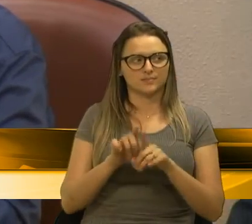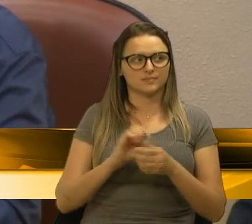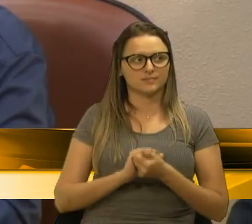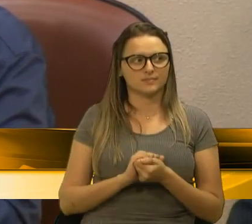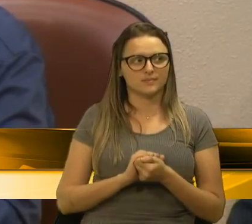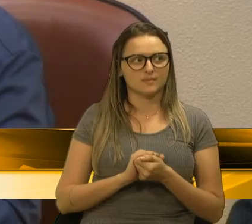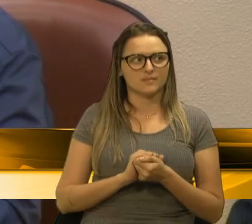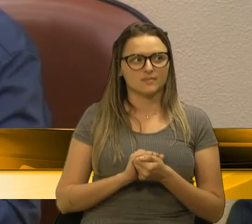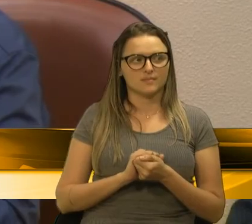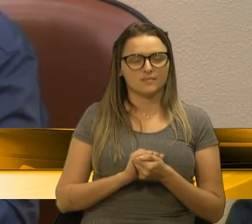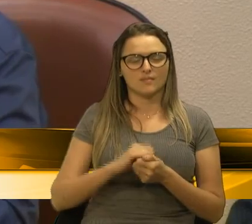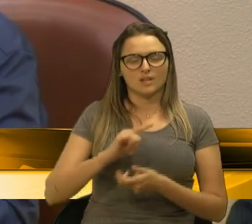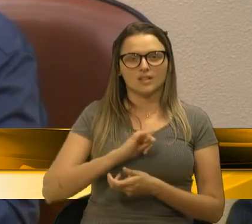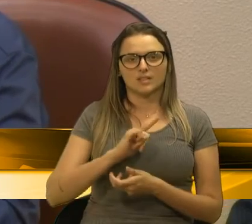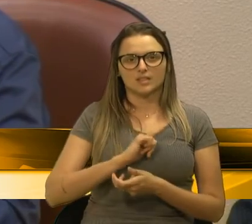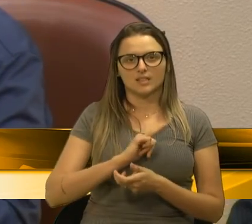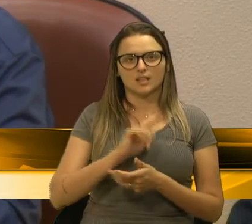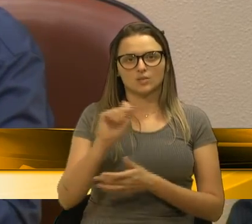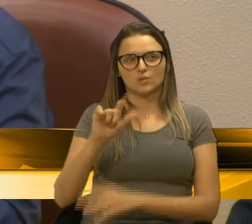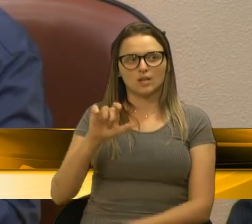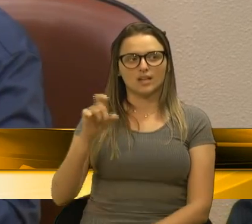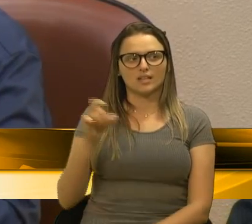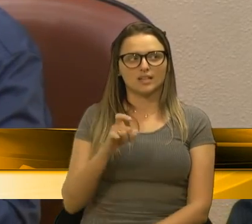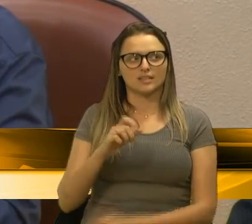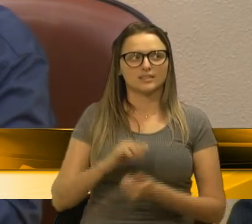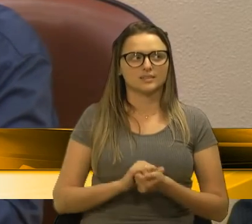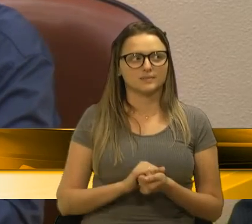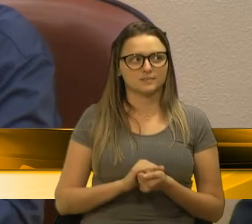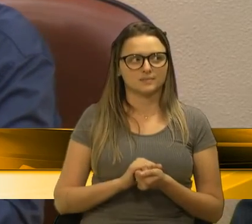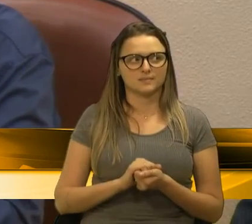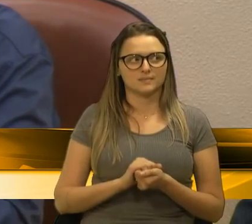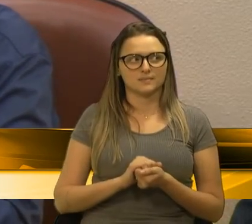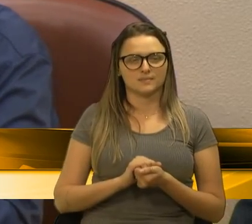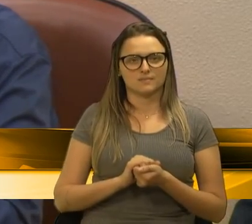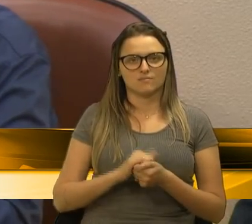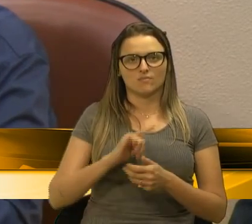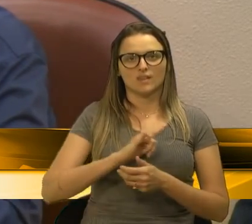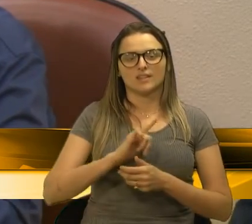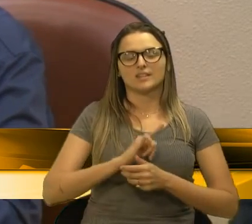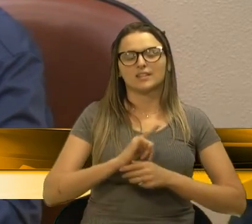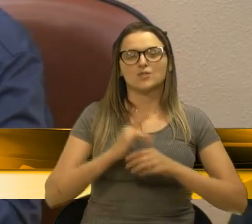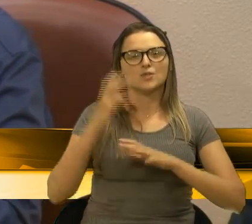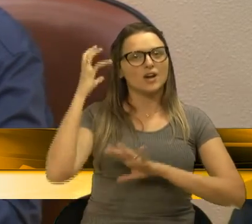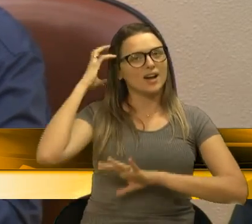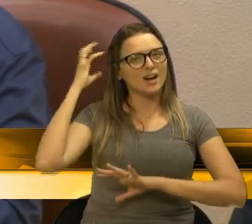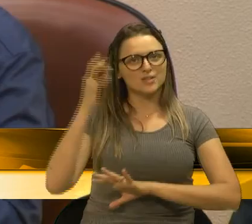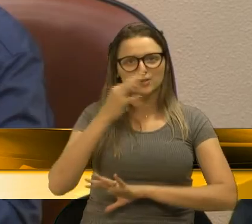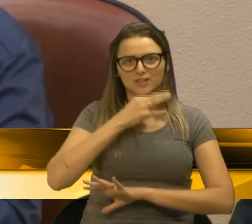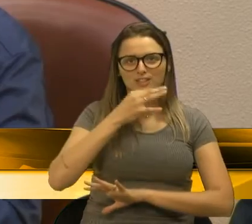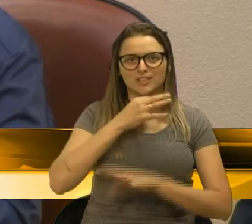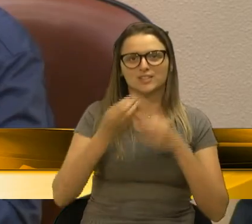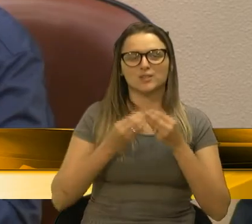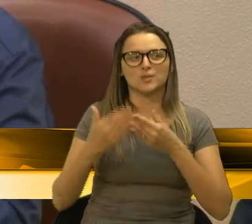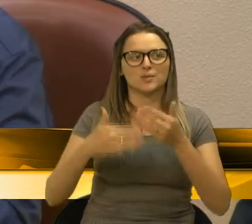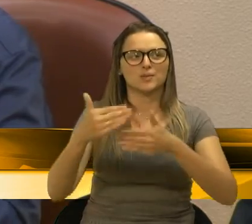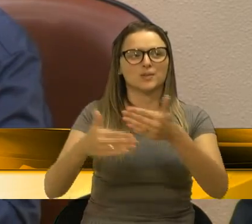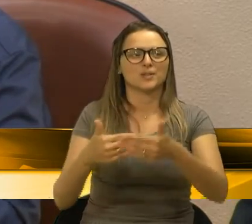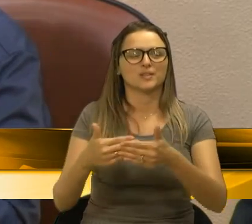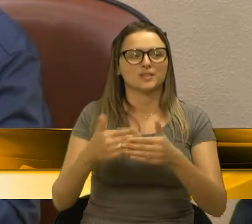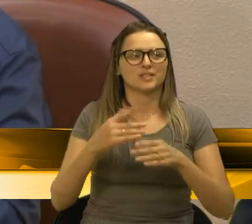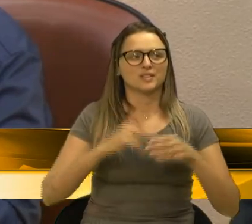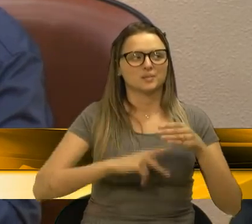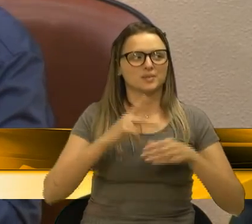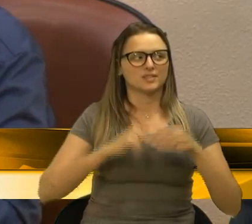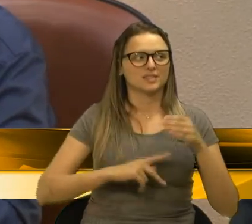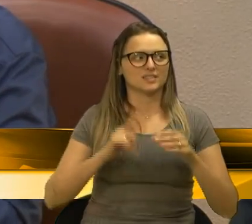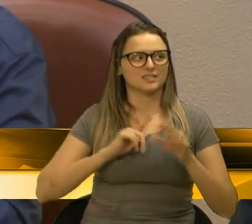assim interessar. Senhor Alex Schneider. Vereador presidente, Alex, Rádio Caxias. Bom, como funciona o trâmite? Porque a